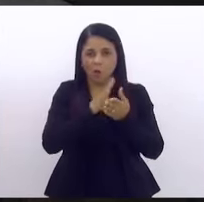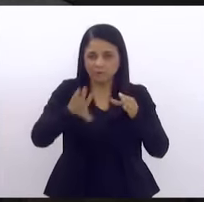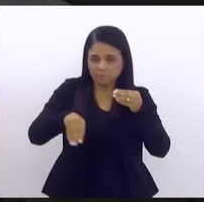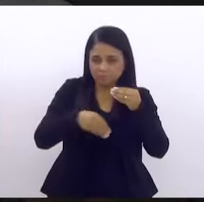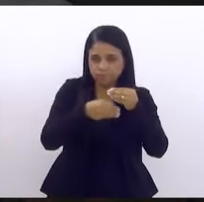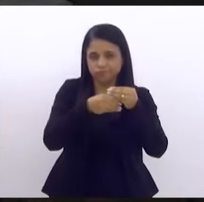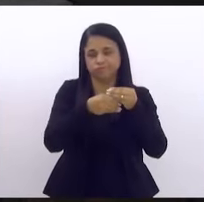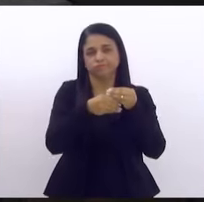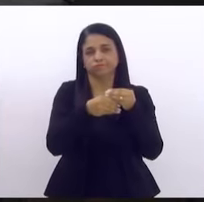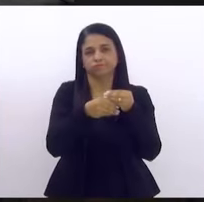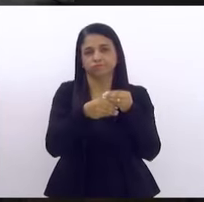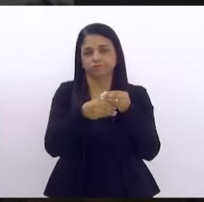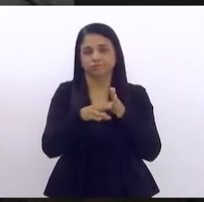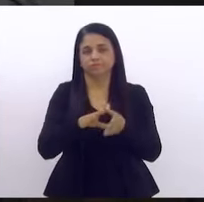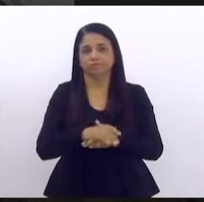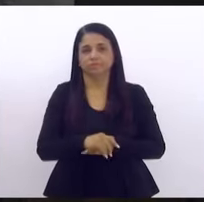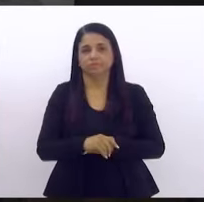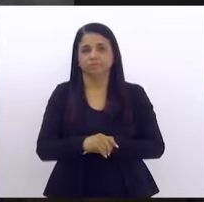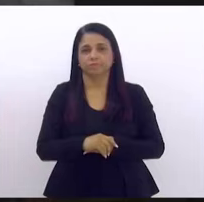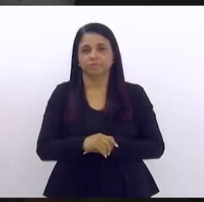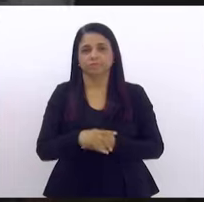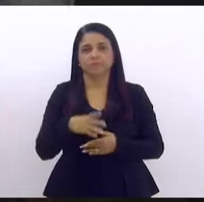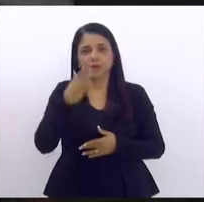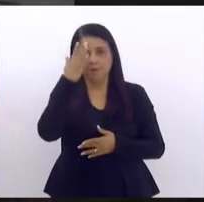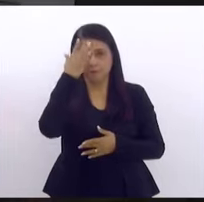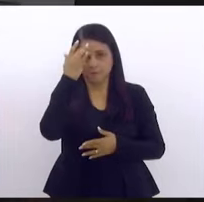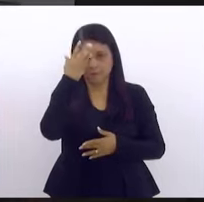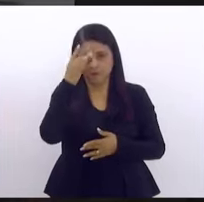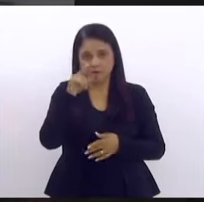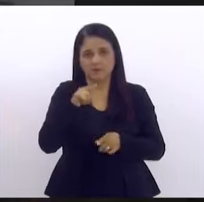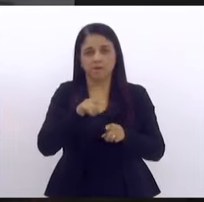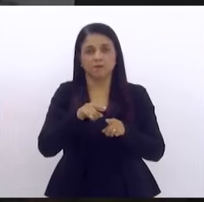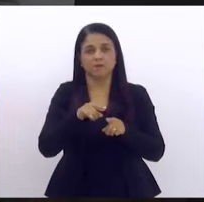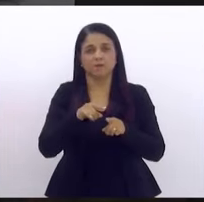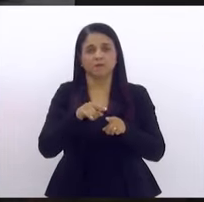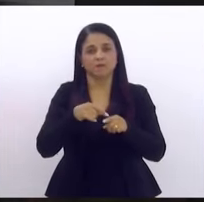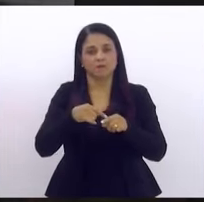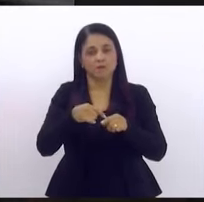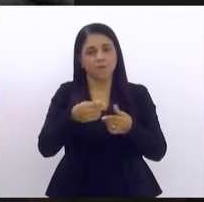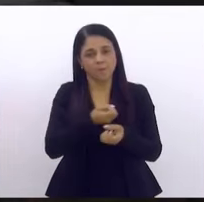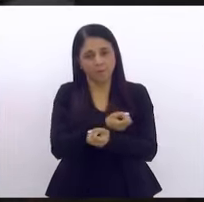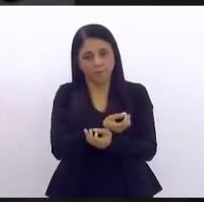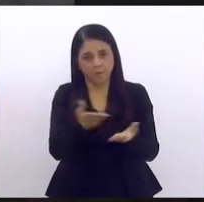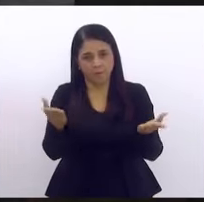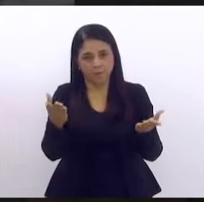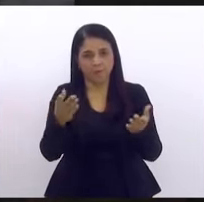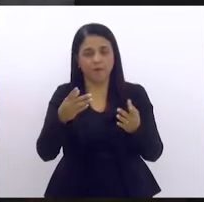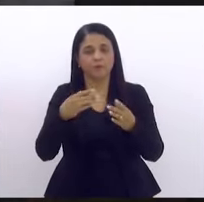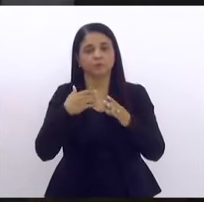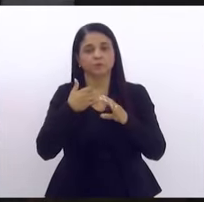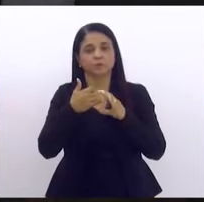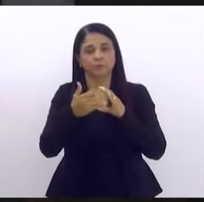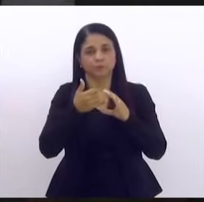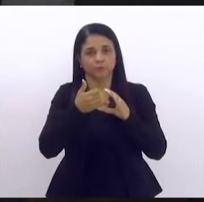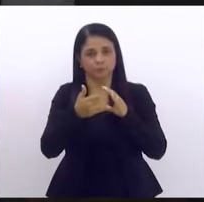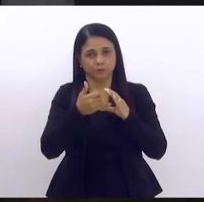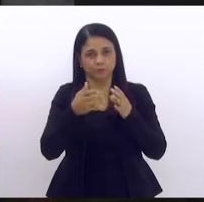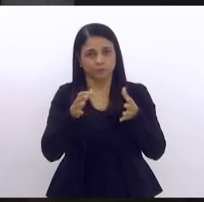inclusões para a data de amanhã, daqui a pouco já devidamente disponibilizado no grupo de deputados,